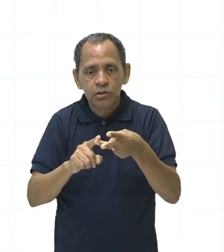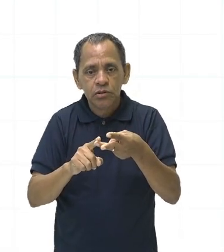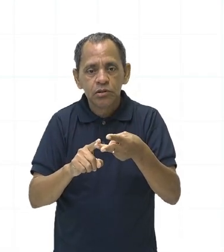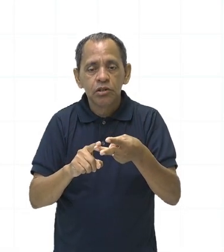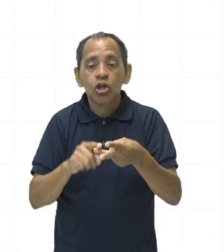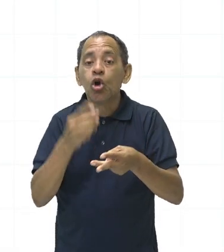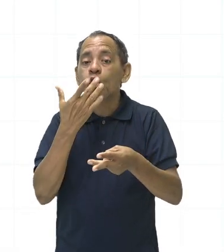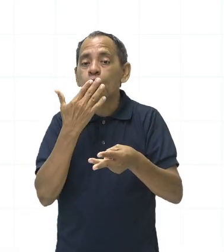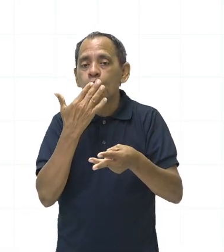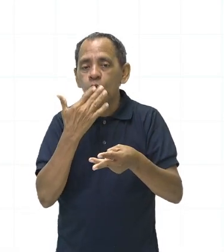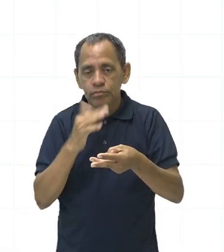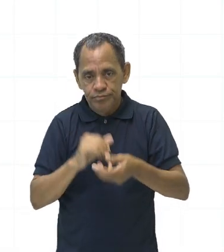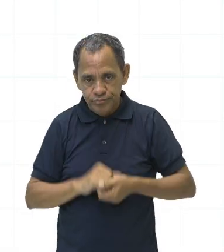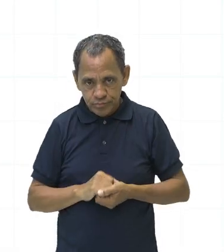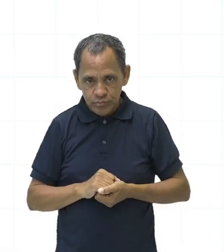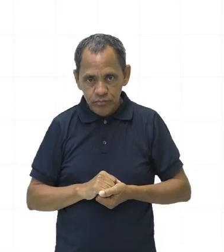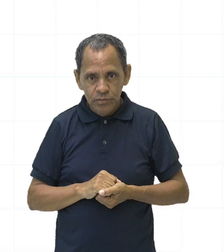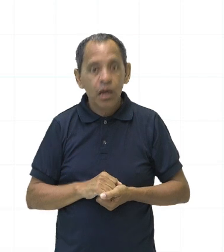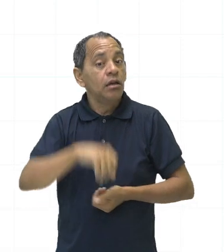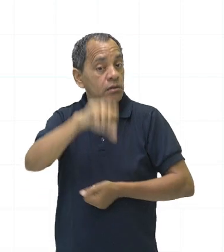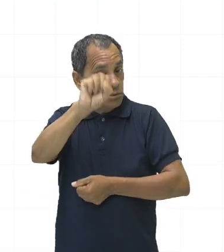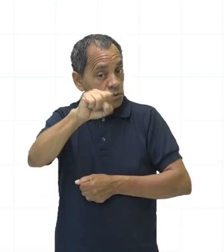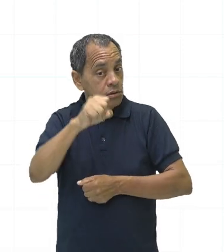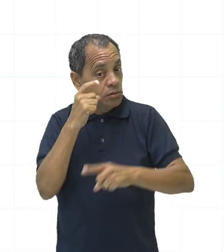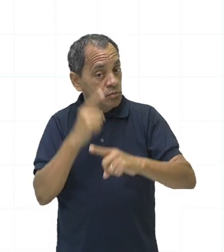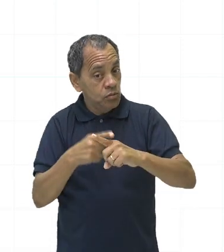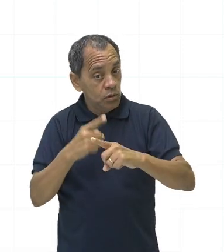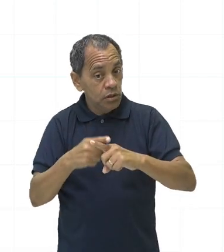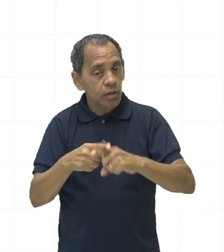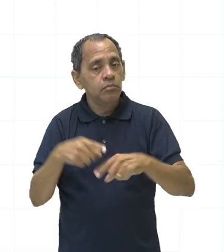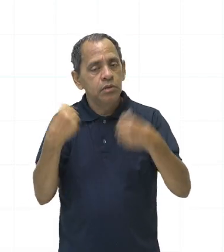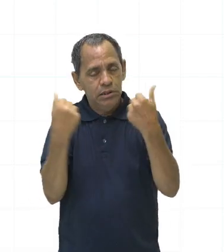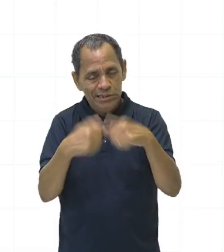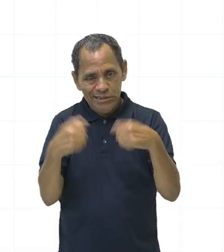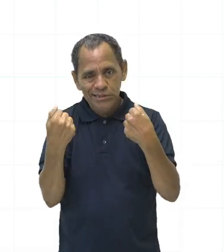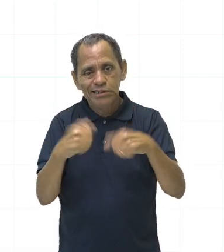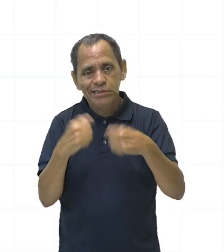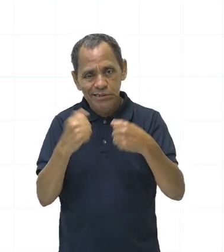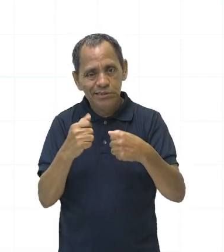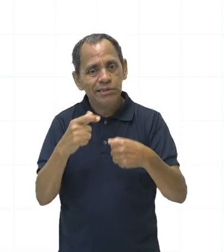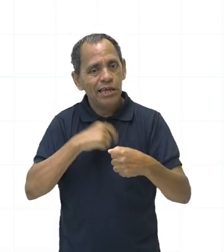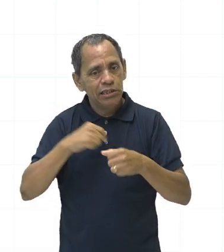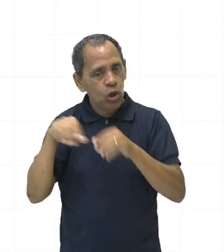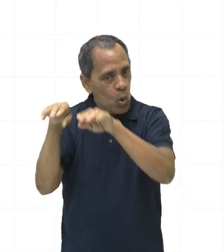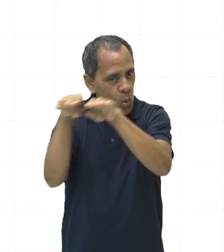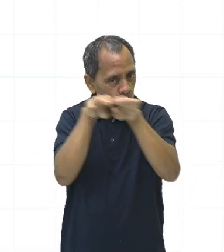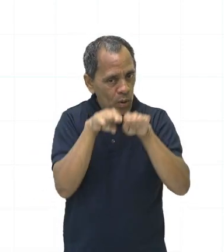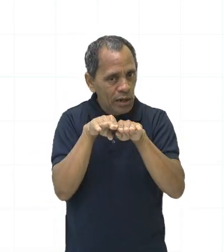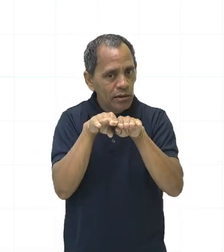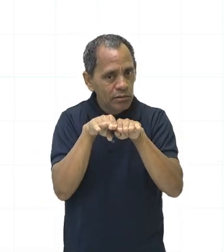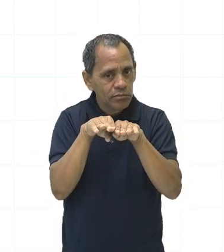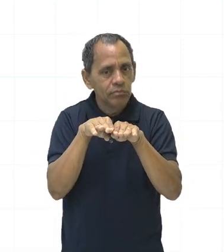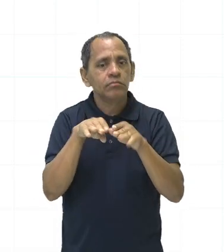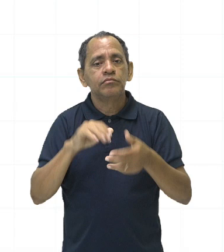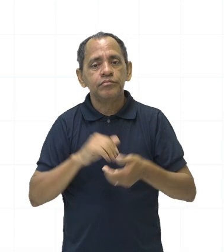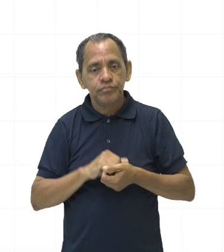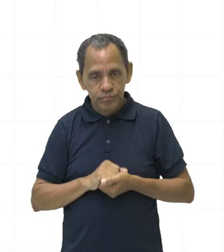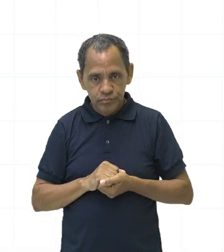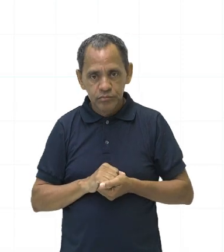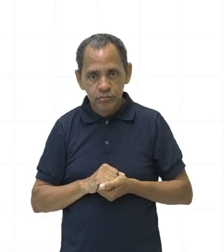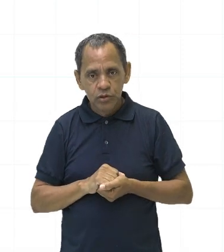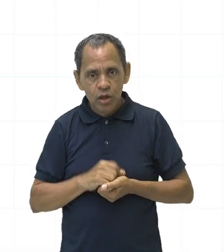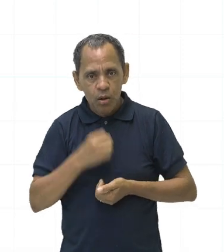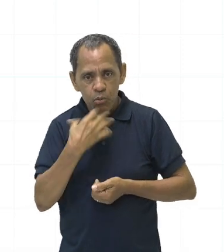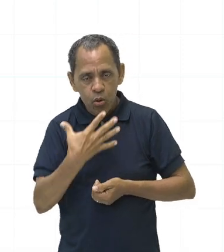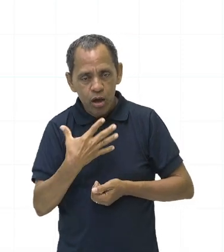cor. Sim, porque é necessário seguir um parâmetro. A água, para ela ser boa, ela não tem que